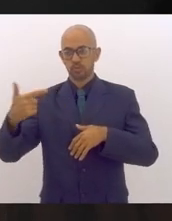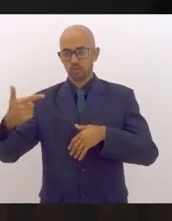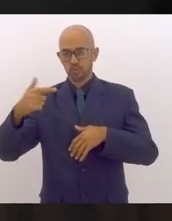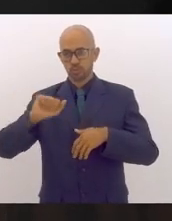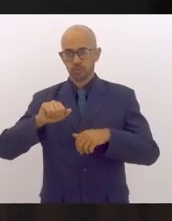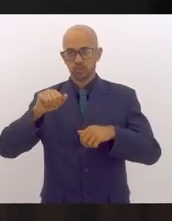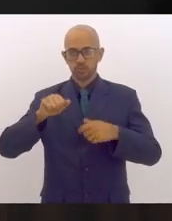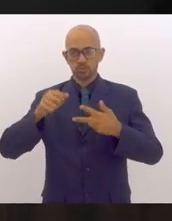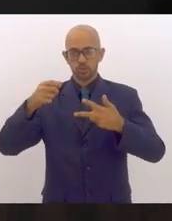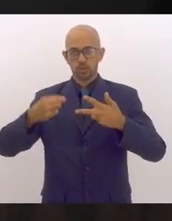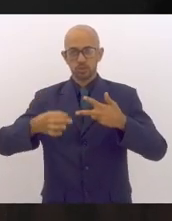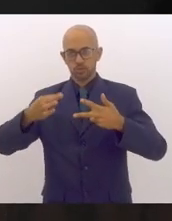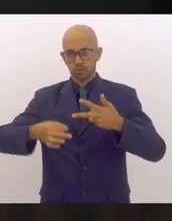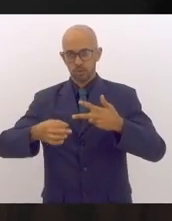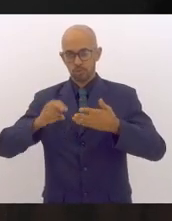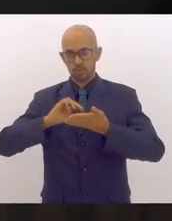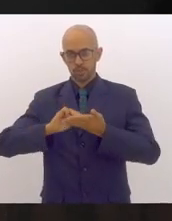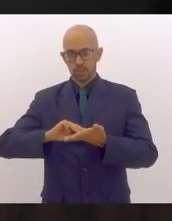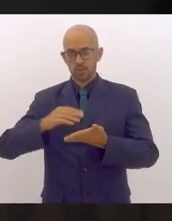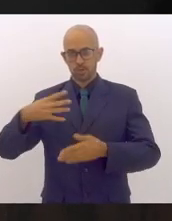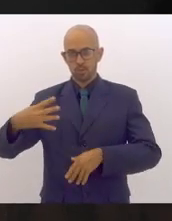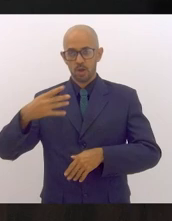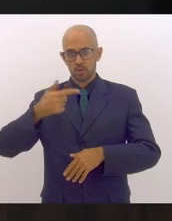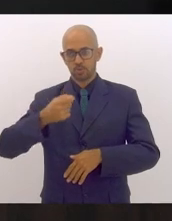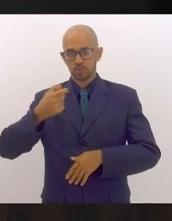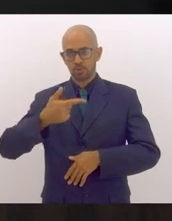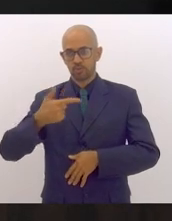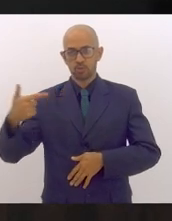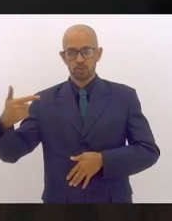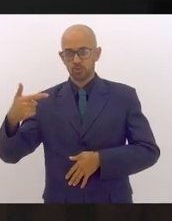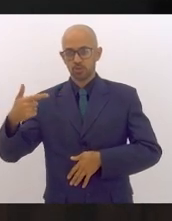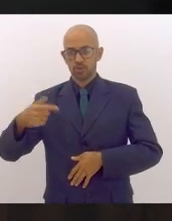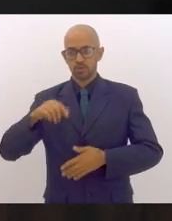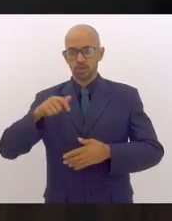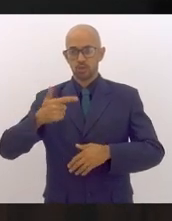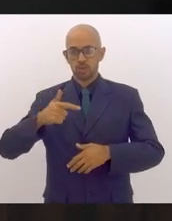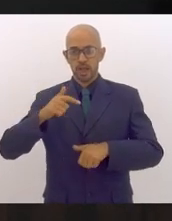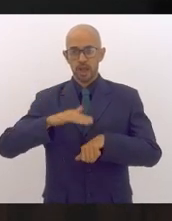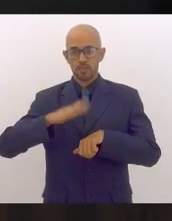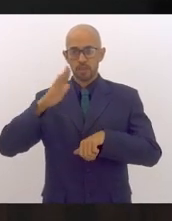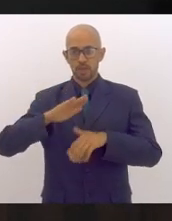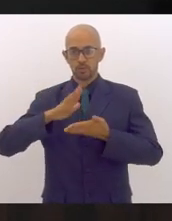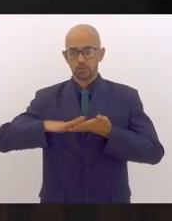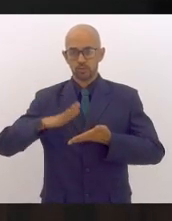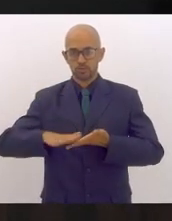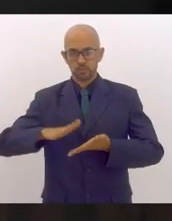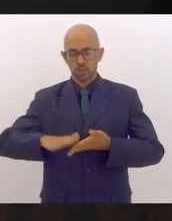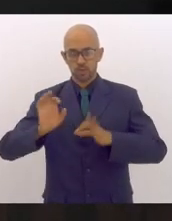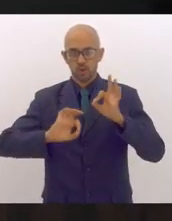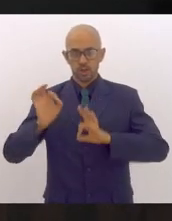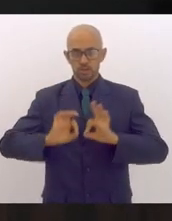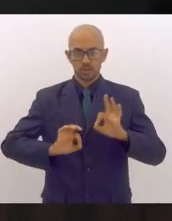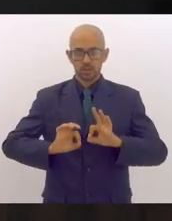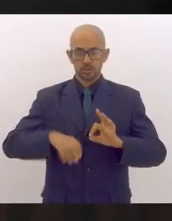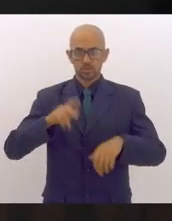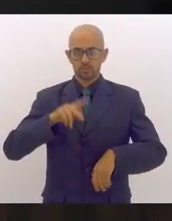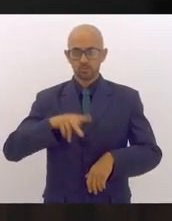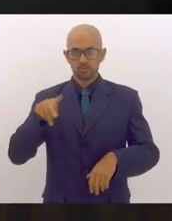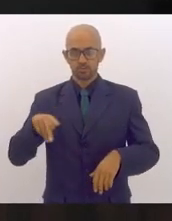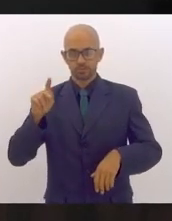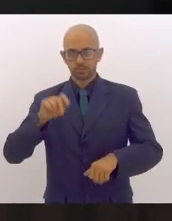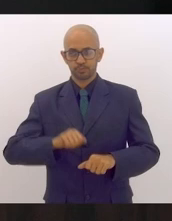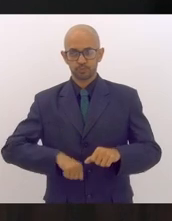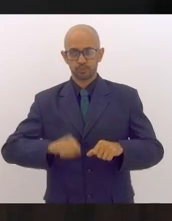Poder Judiciário, mensagem 4 de 22, que dispõe sem aumento de despesa sobre a organização da carreira da magistratura de primeiro grau